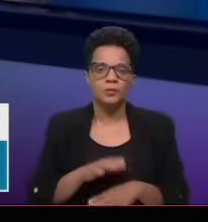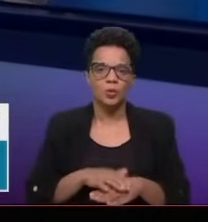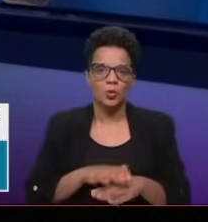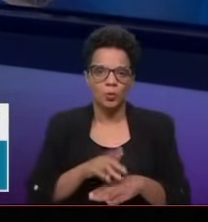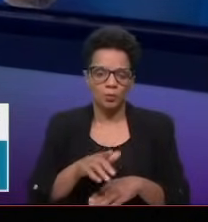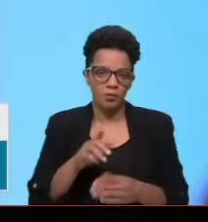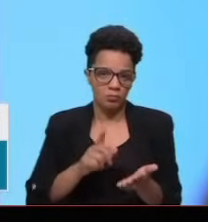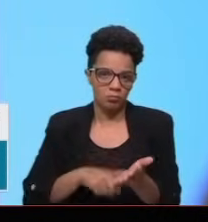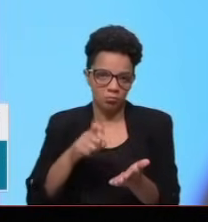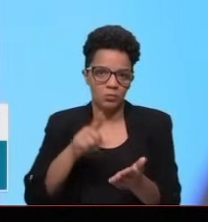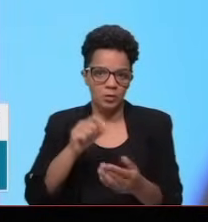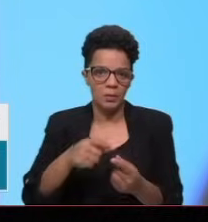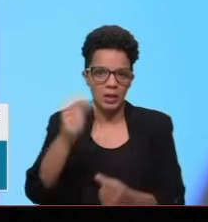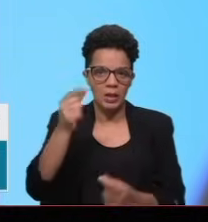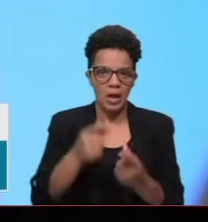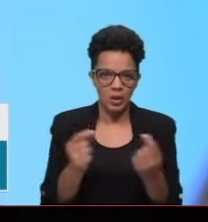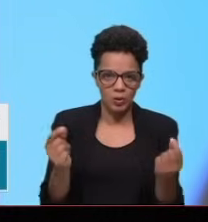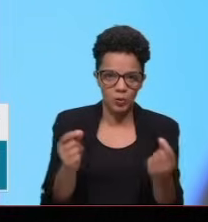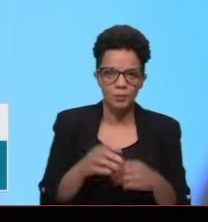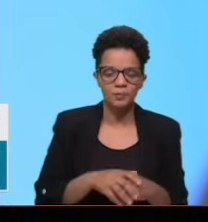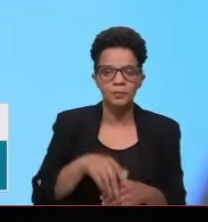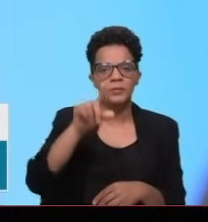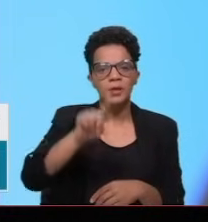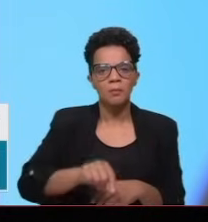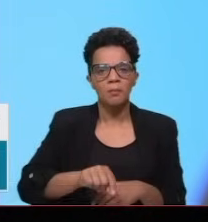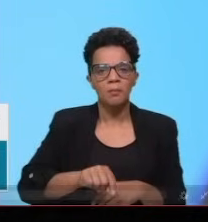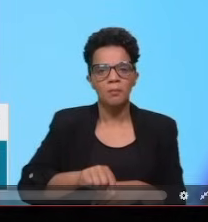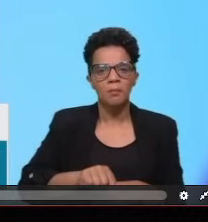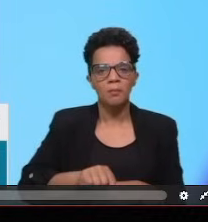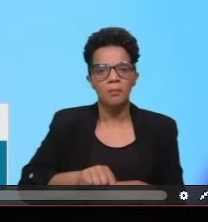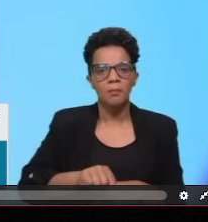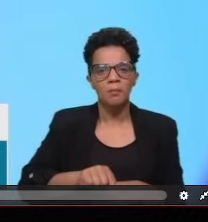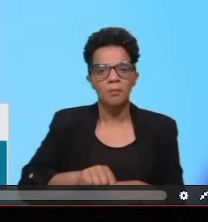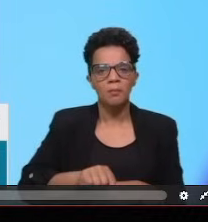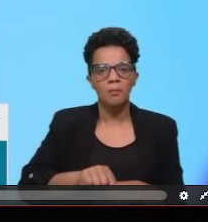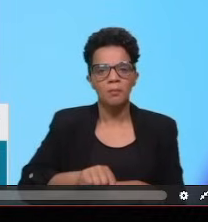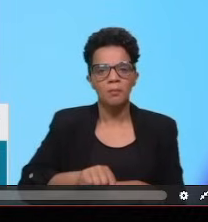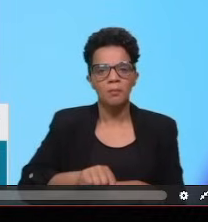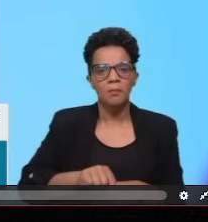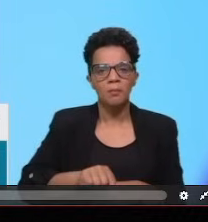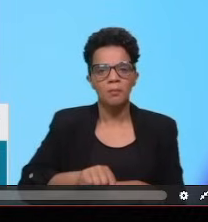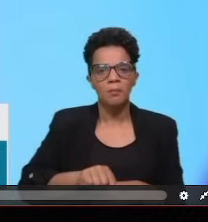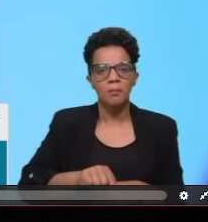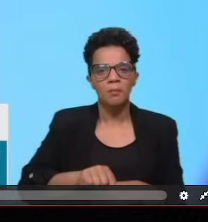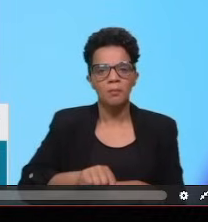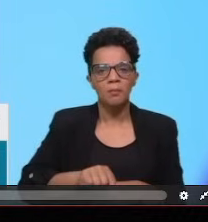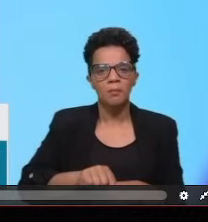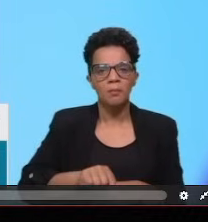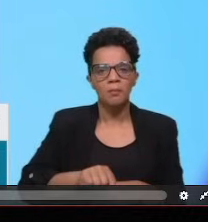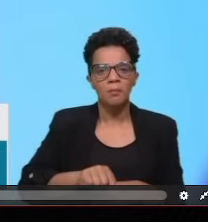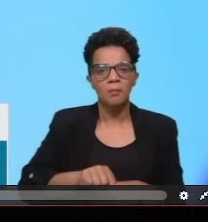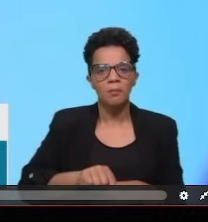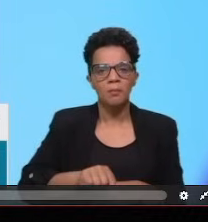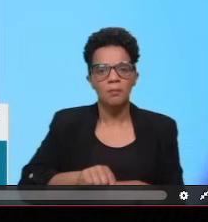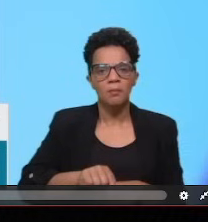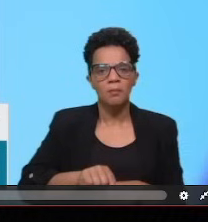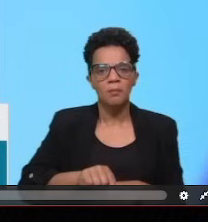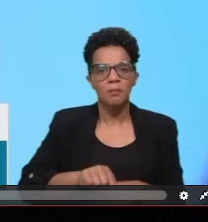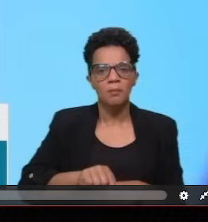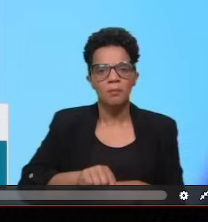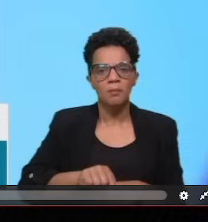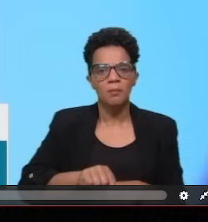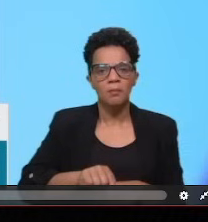pelos Estados Unidos e pela Nato e que e se os Estados Unidos os putos que vão para as escolas que vão tomar as escolas de assalto